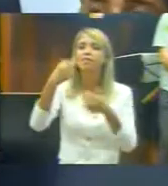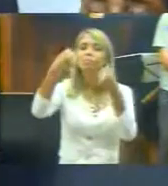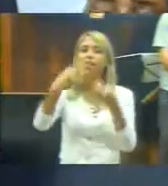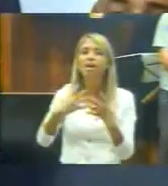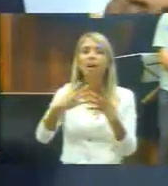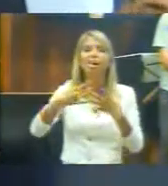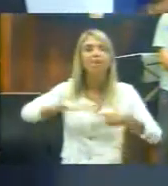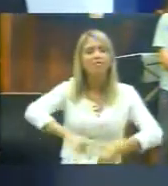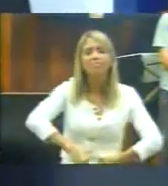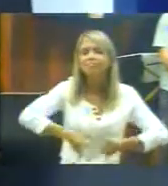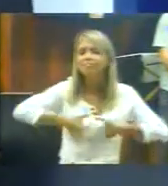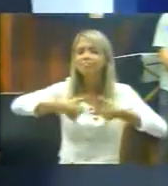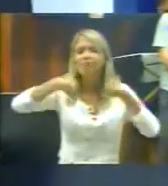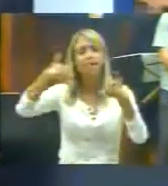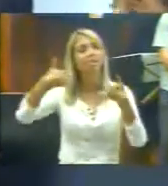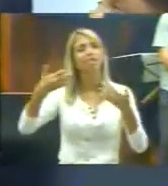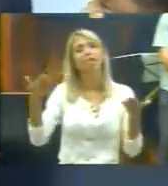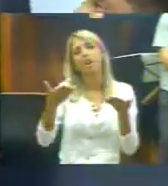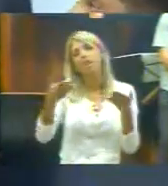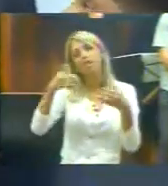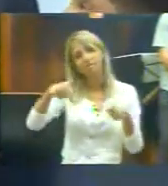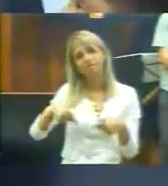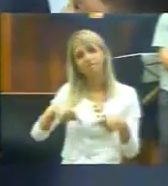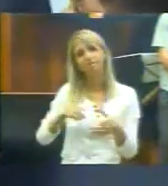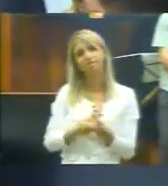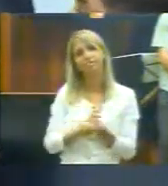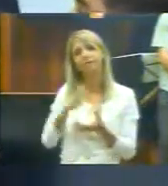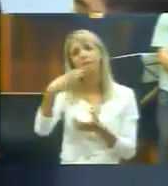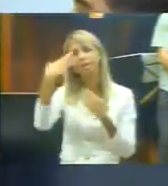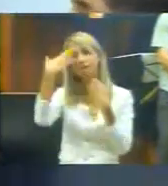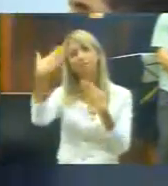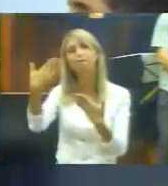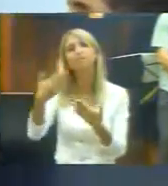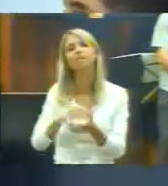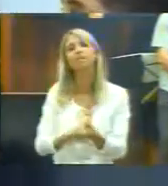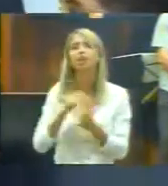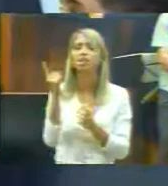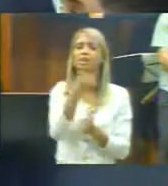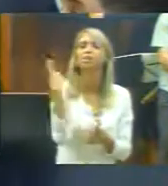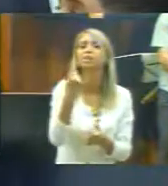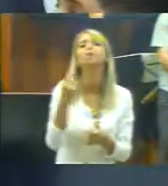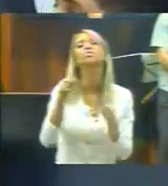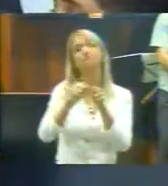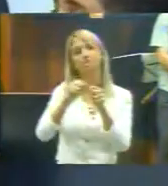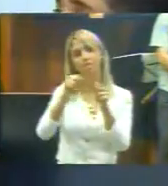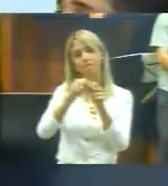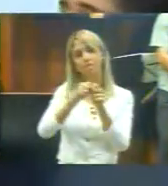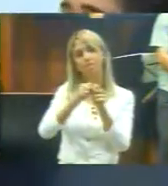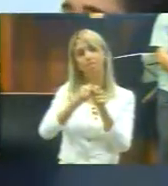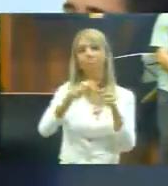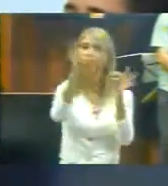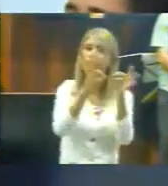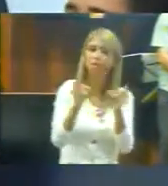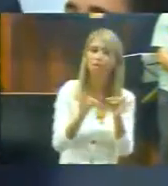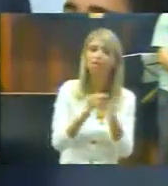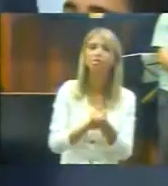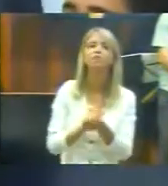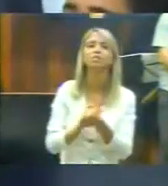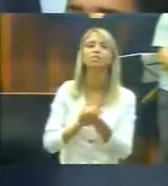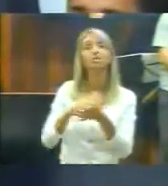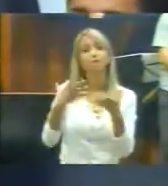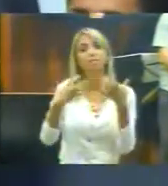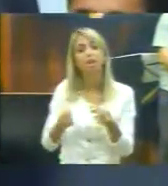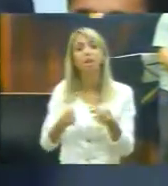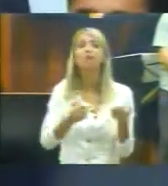presente e agradecer a todos que idealizaram e tornaram possível que o projeto seguisse em diante, de permitir que o estudante da